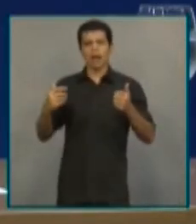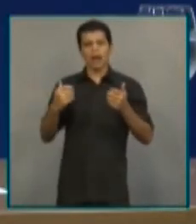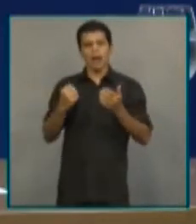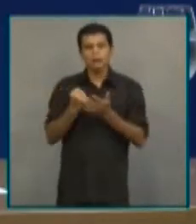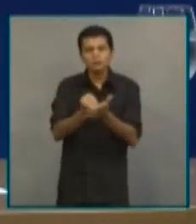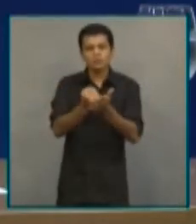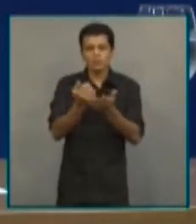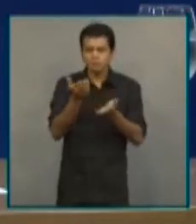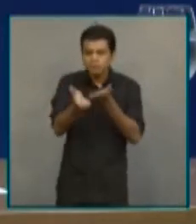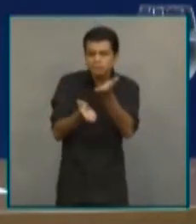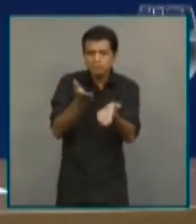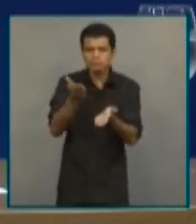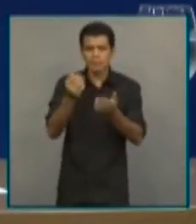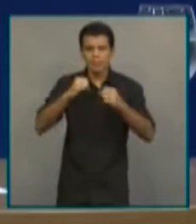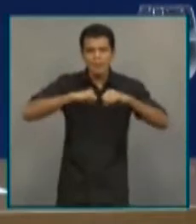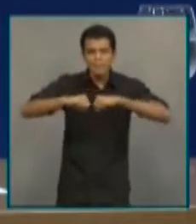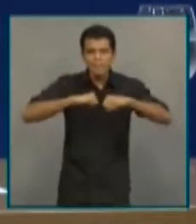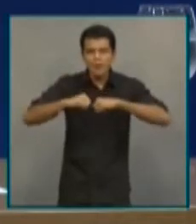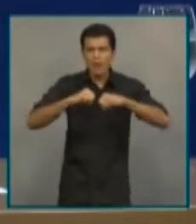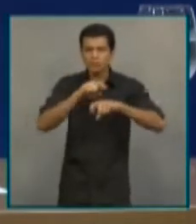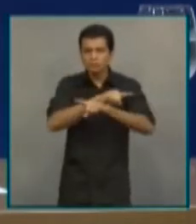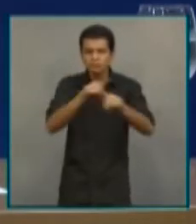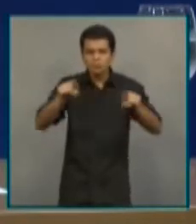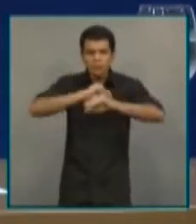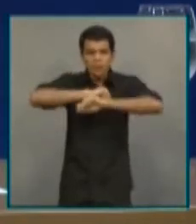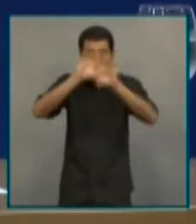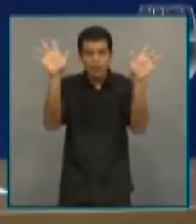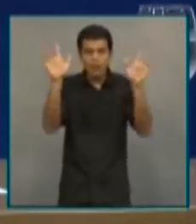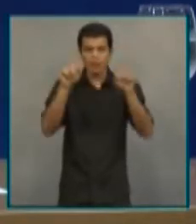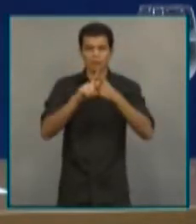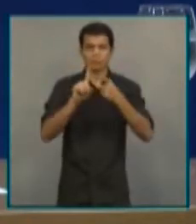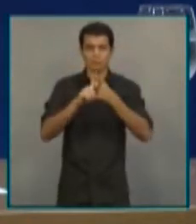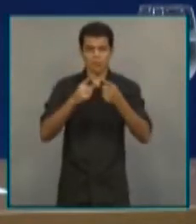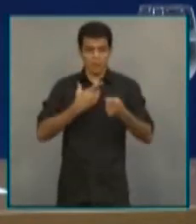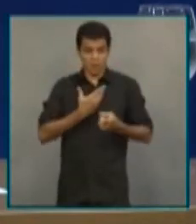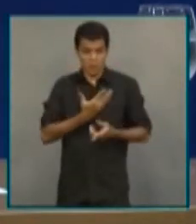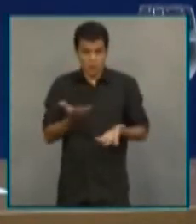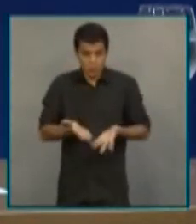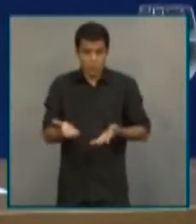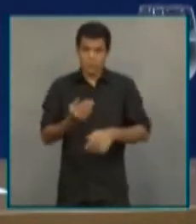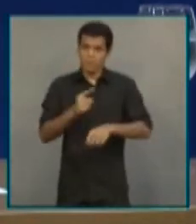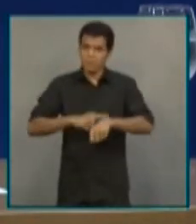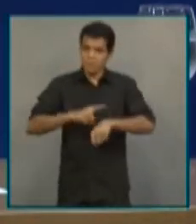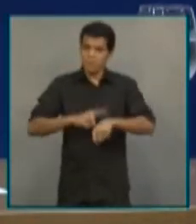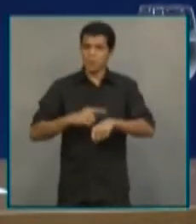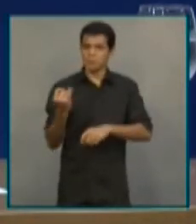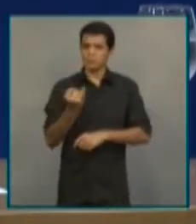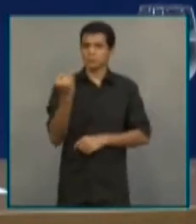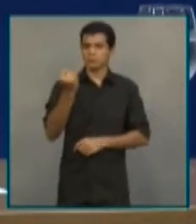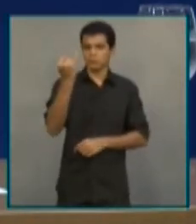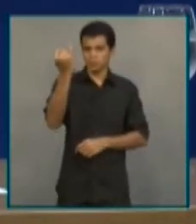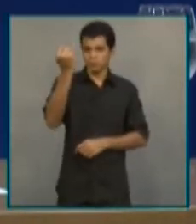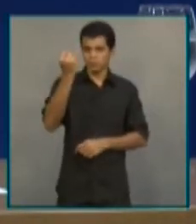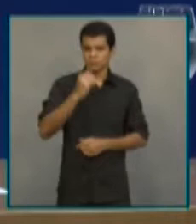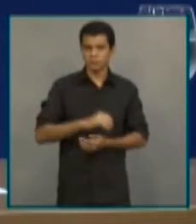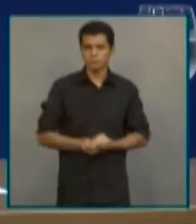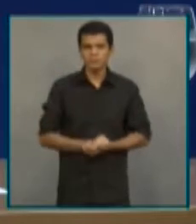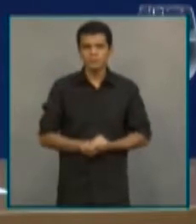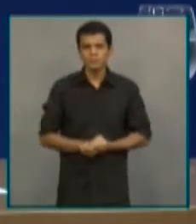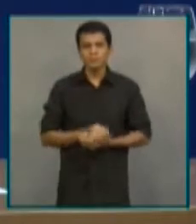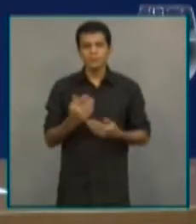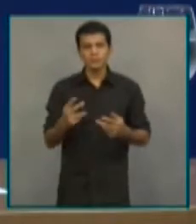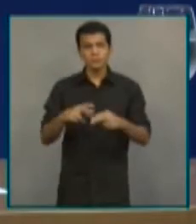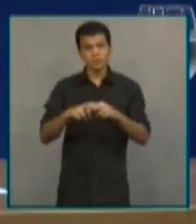que a Assembleia pudesse também realizar esse momento. Como disse, a OAB é uma parceira permanente da Assembleia.